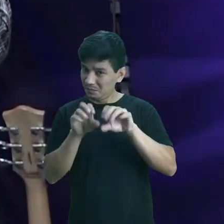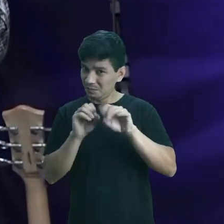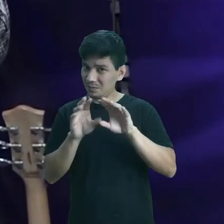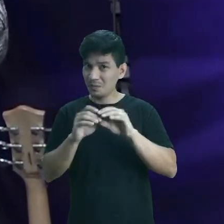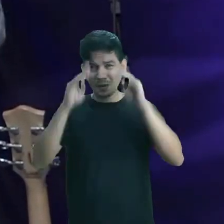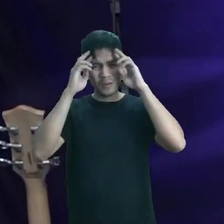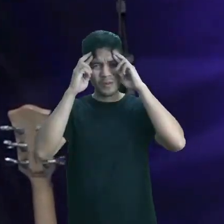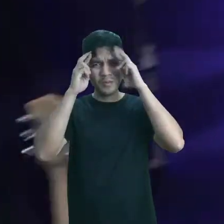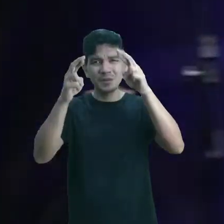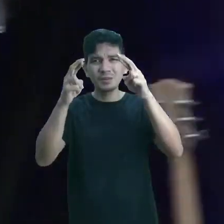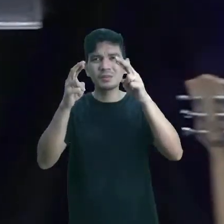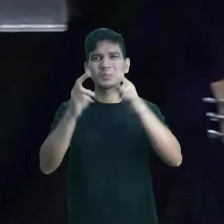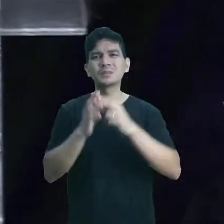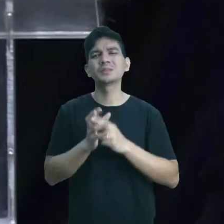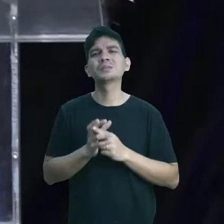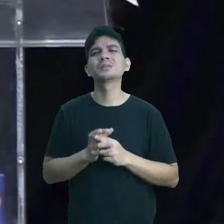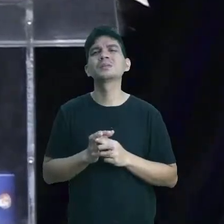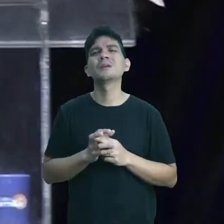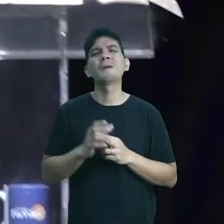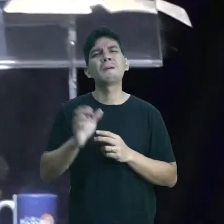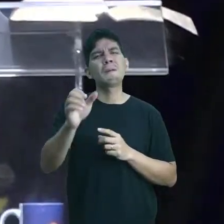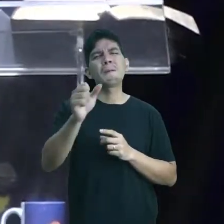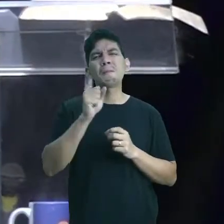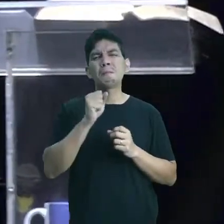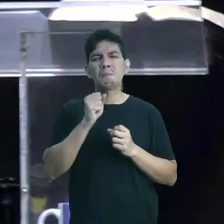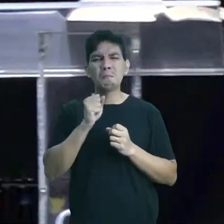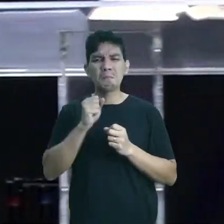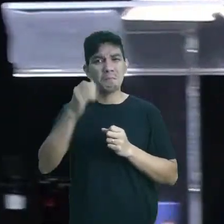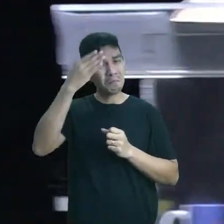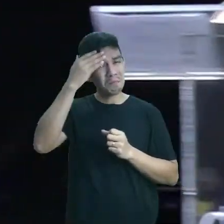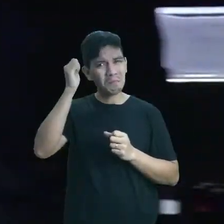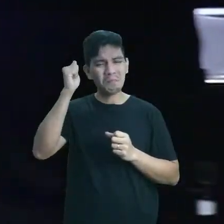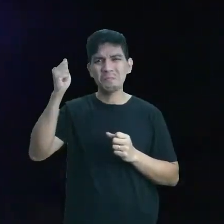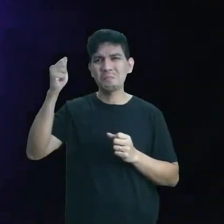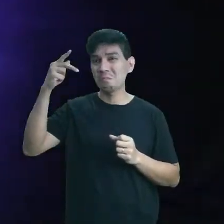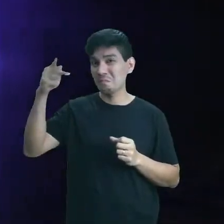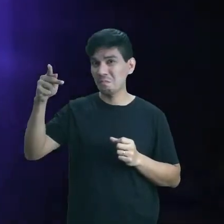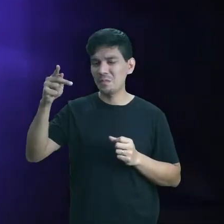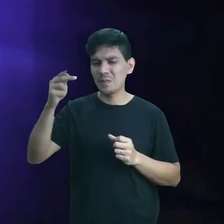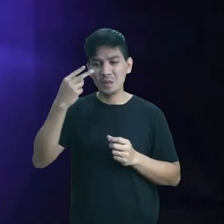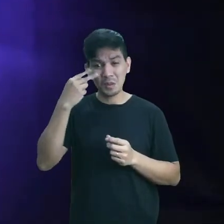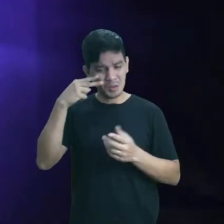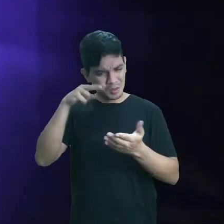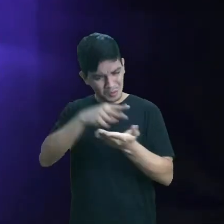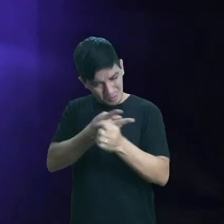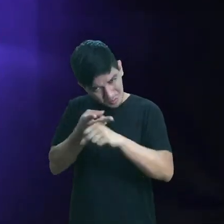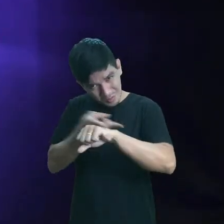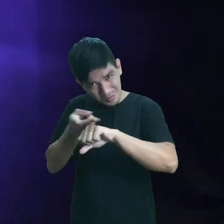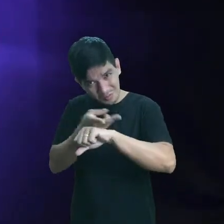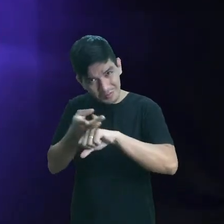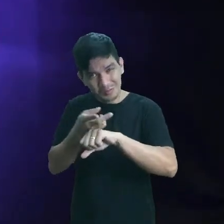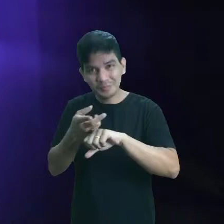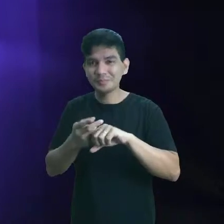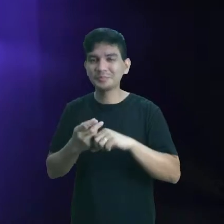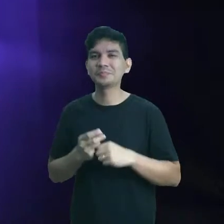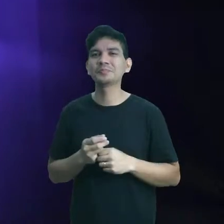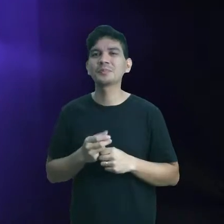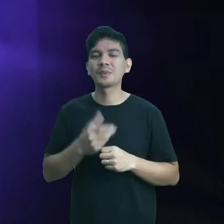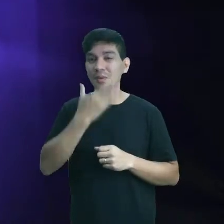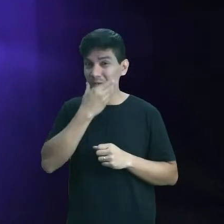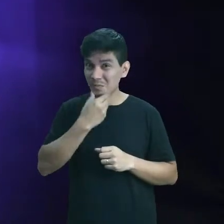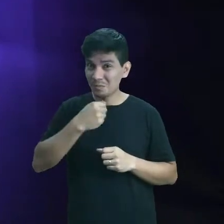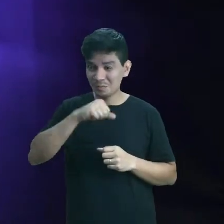Obedeça. Aí eu peguei um monte de texto de Provérbios e mostrei para aquele canalha, que era o pai da